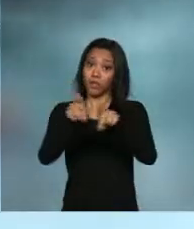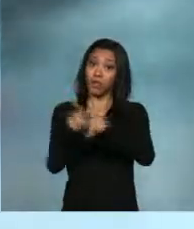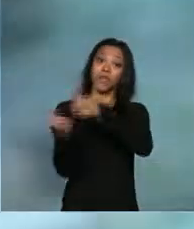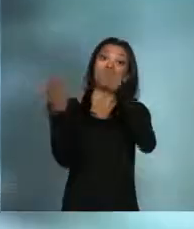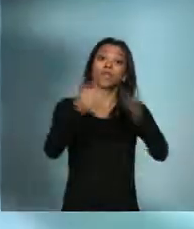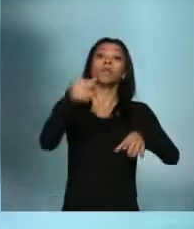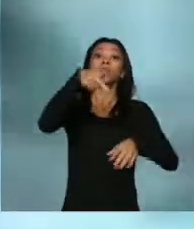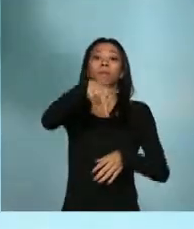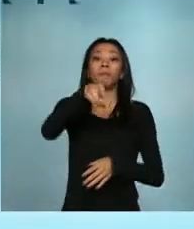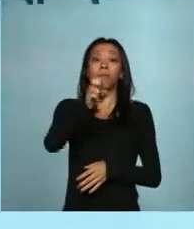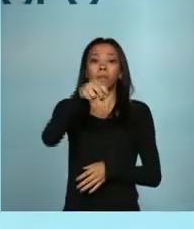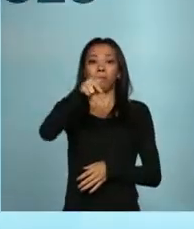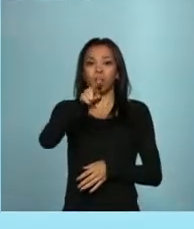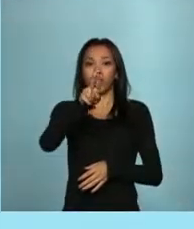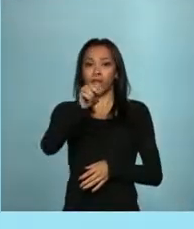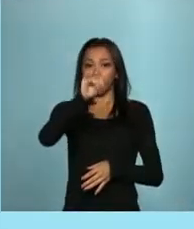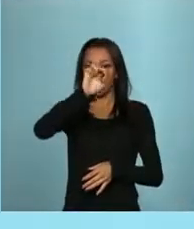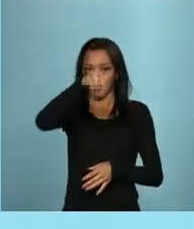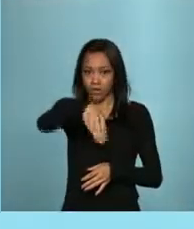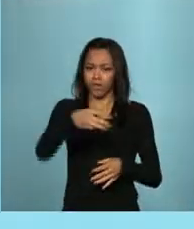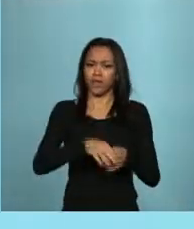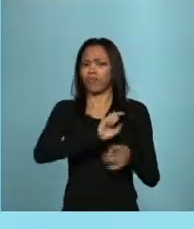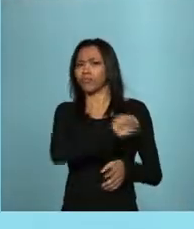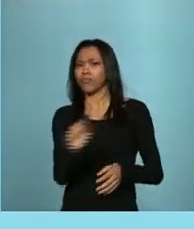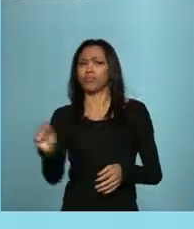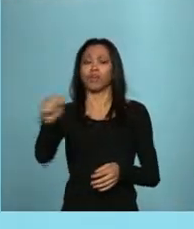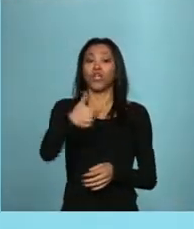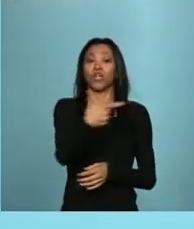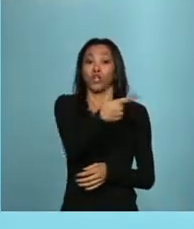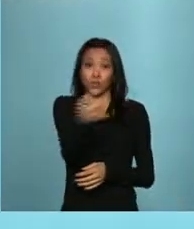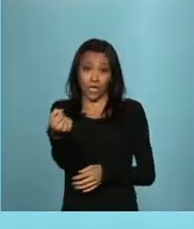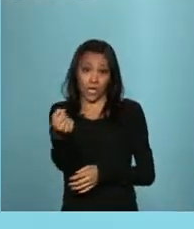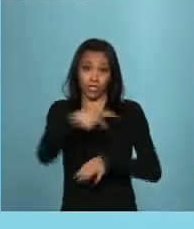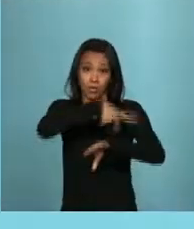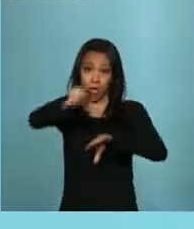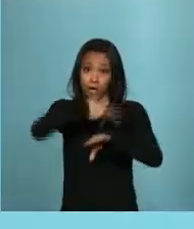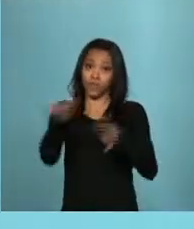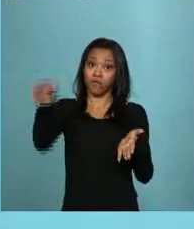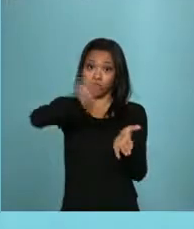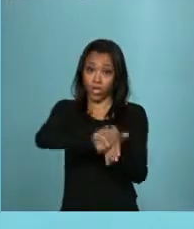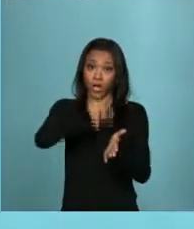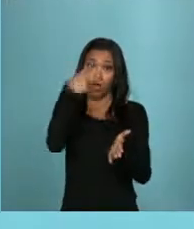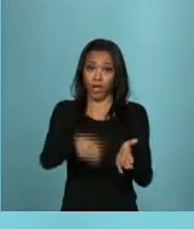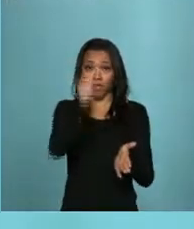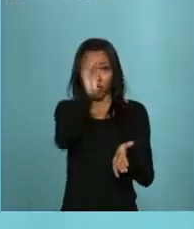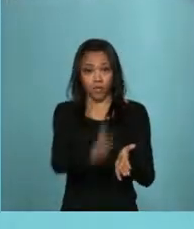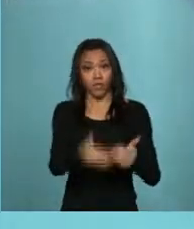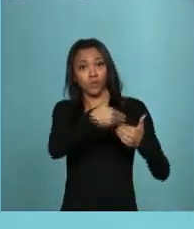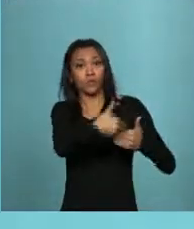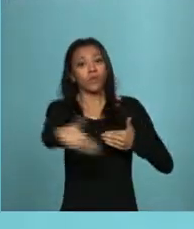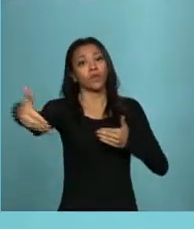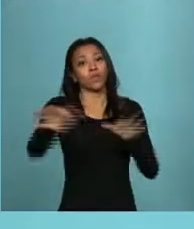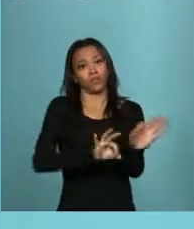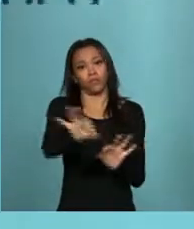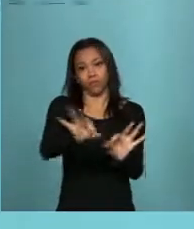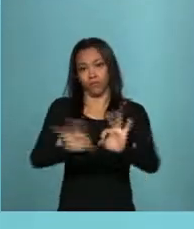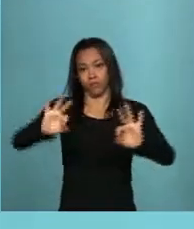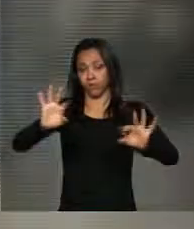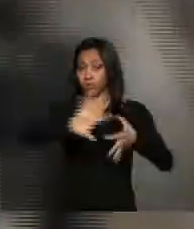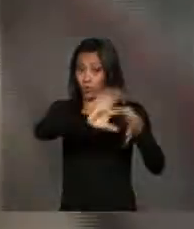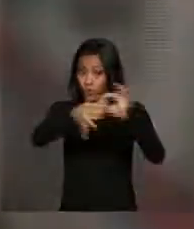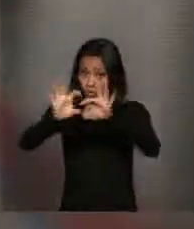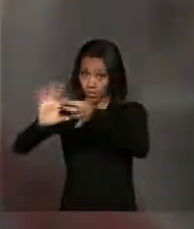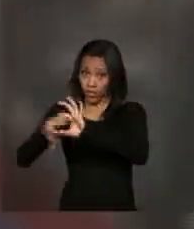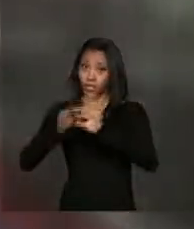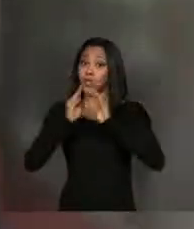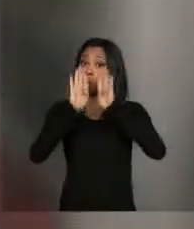10.500 atletas de mais de 200 países devem desembarcar no Brasil durante os Jogos. E para garantir que tudo